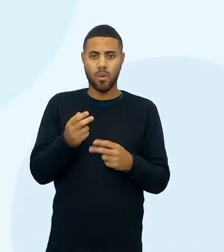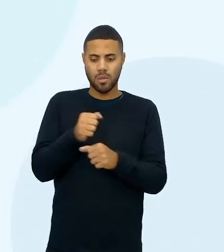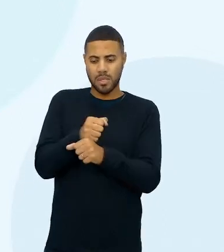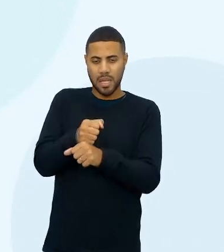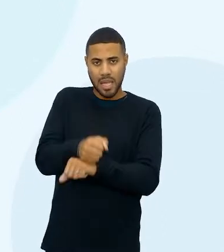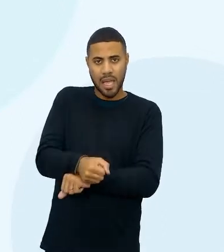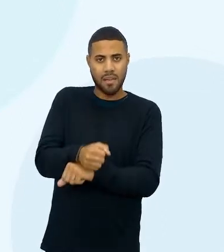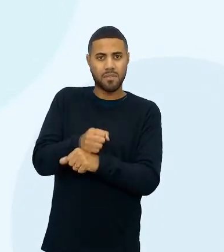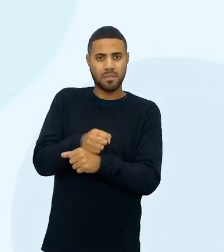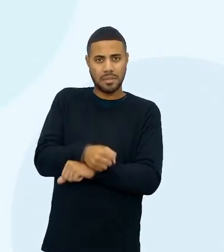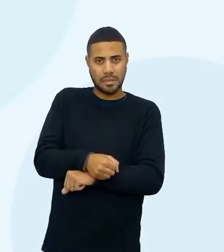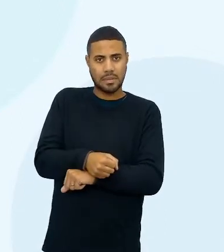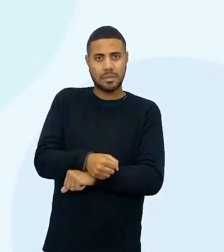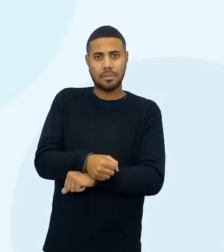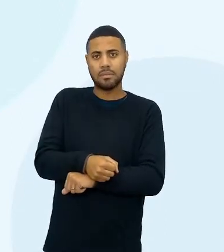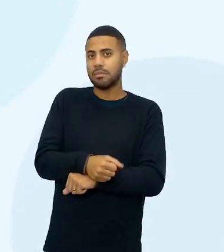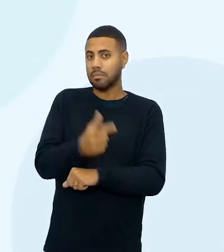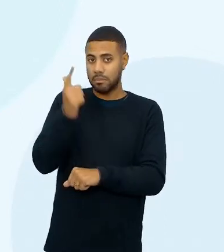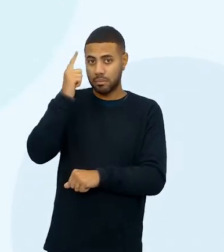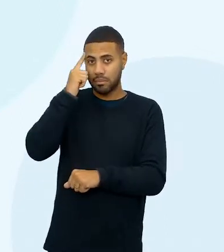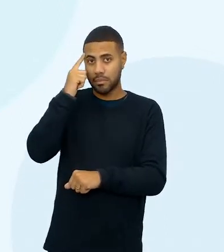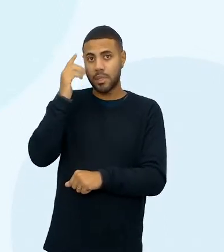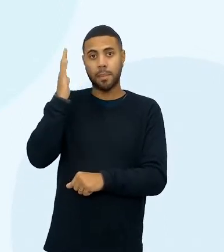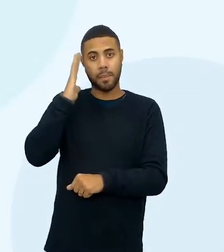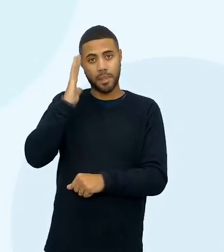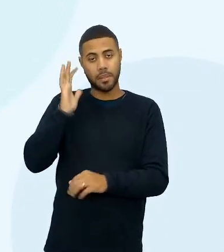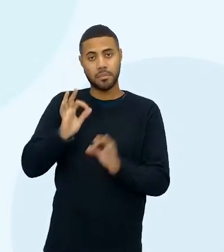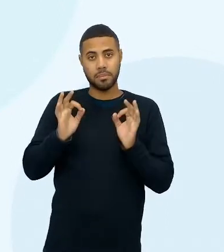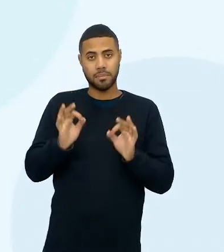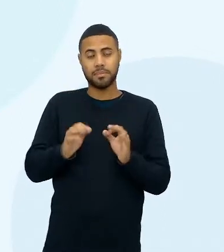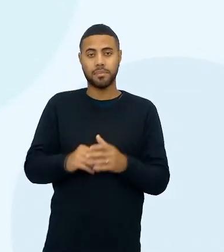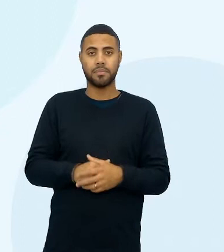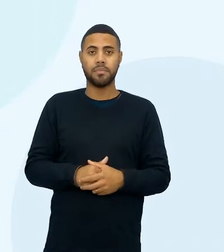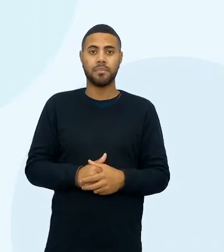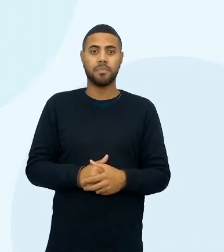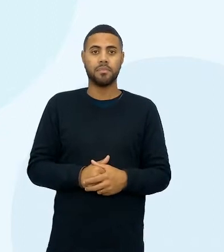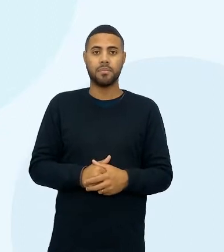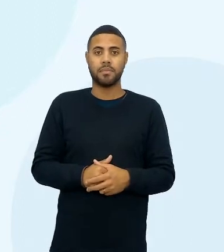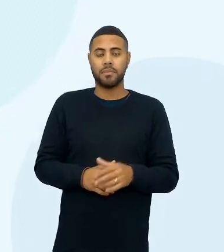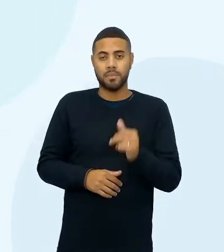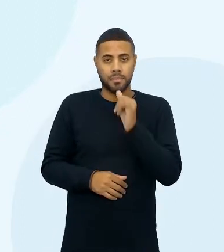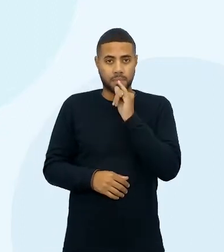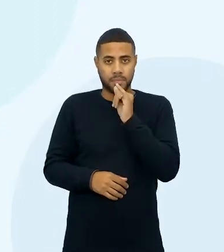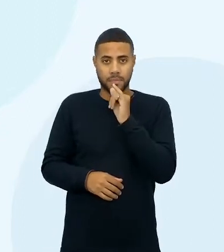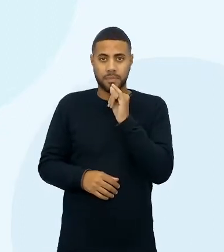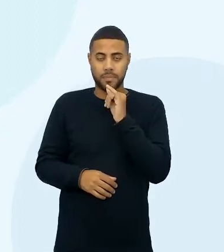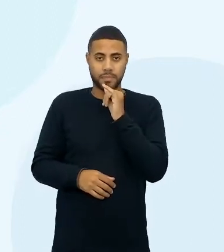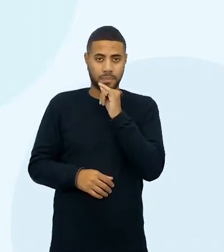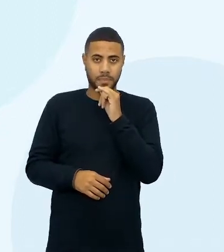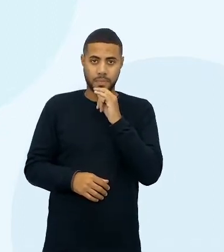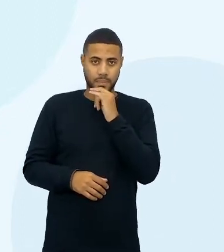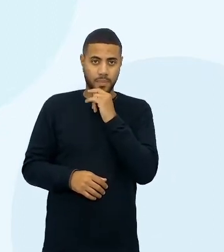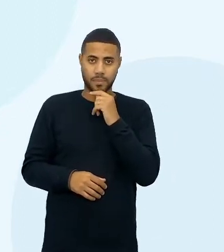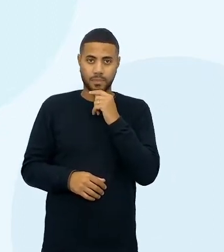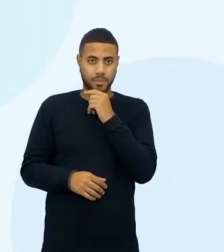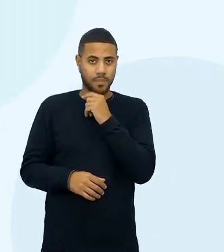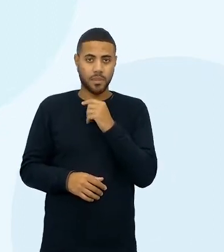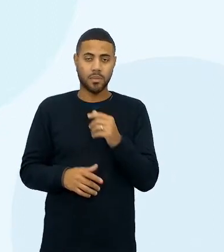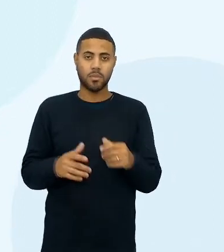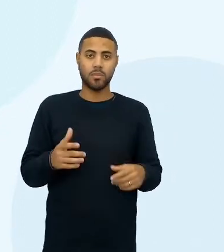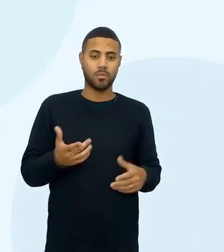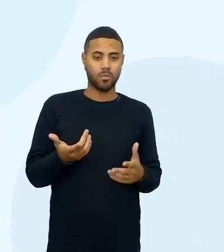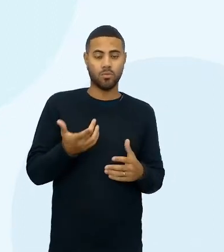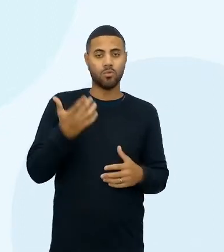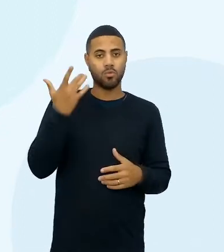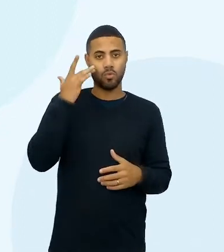escravidão? É uma coisa a se pensar, não é? Por exemplo, quando consumimos alguma joia,